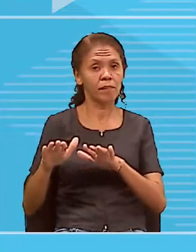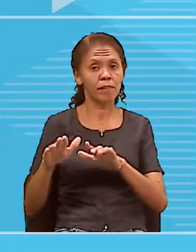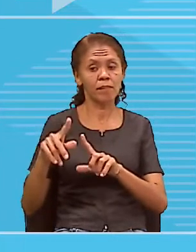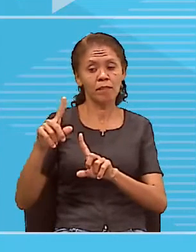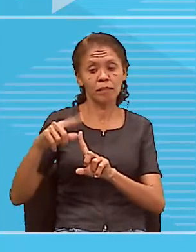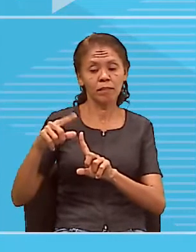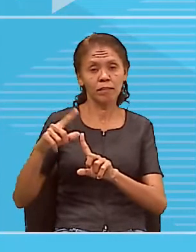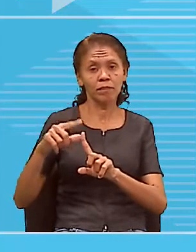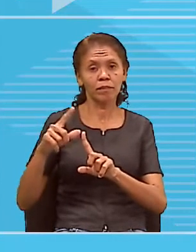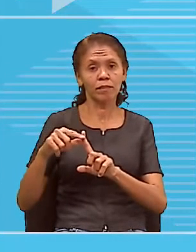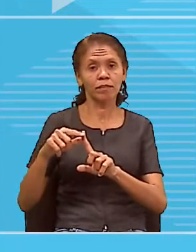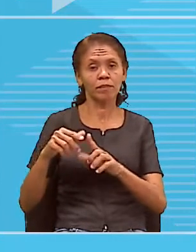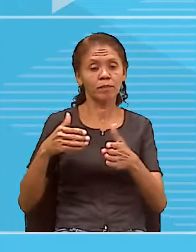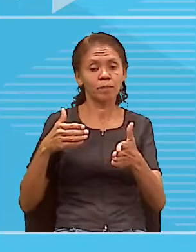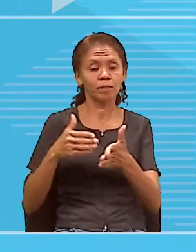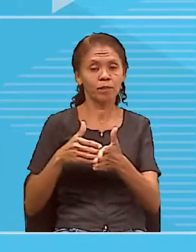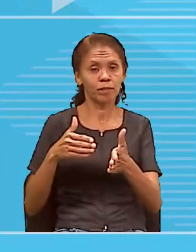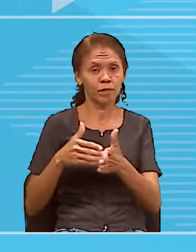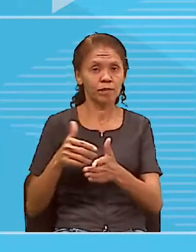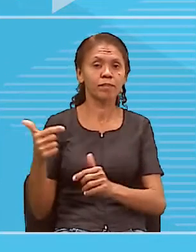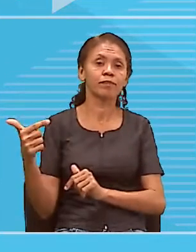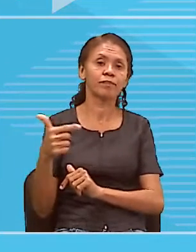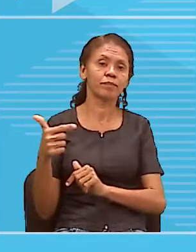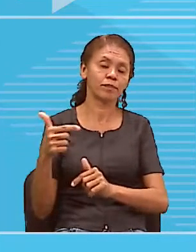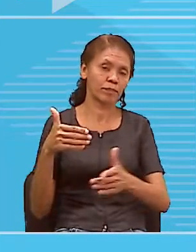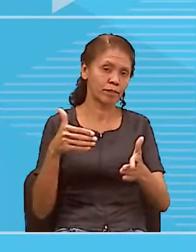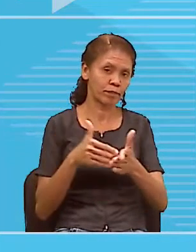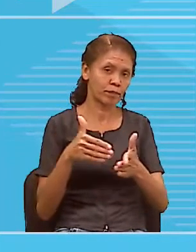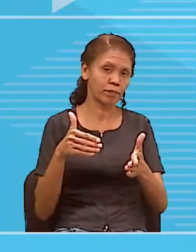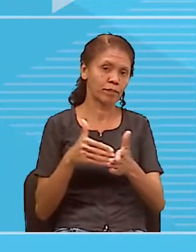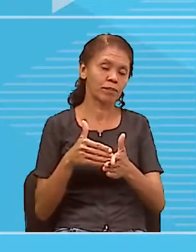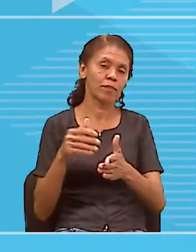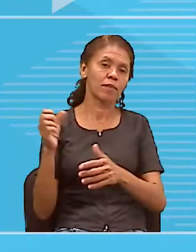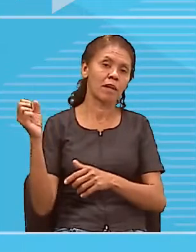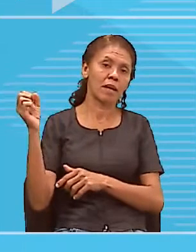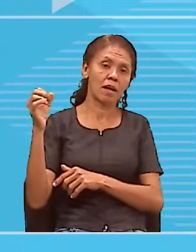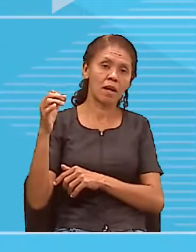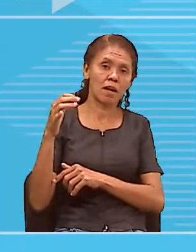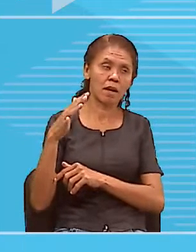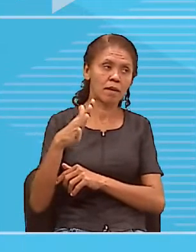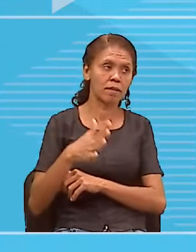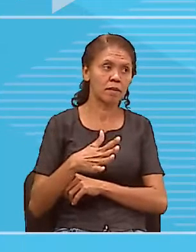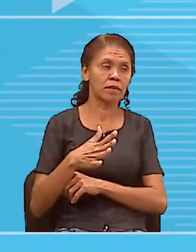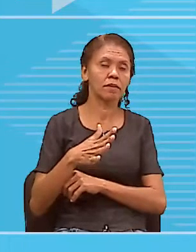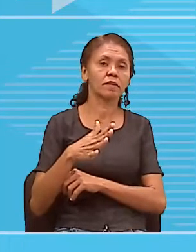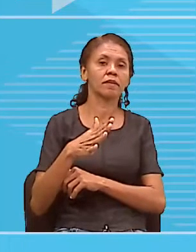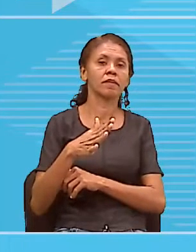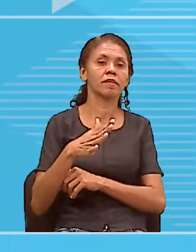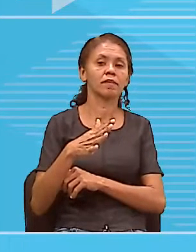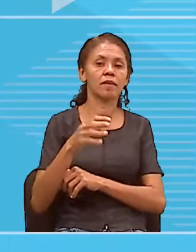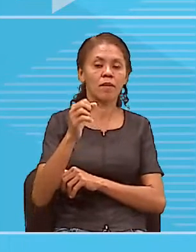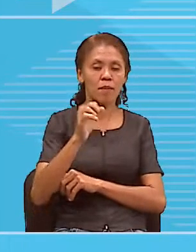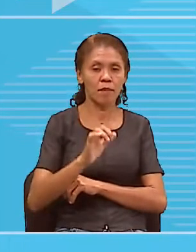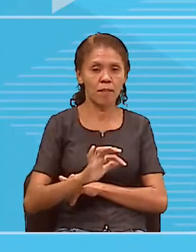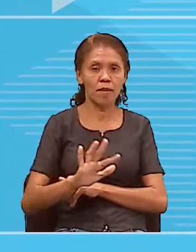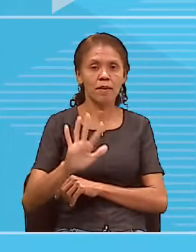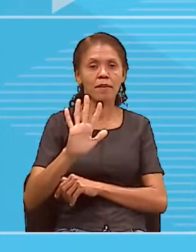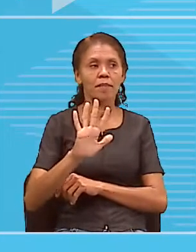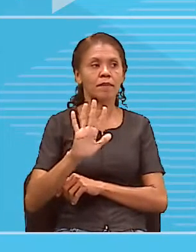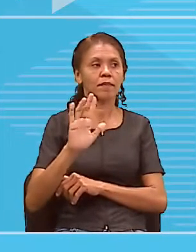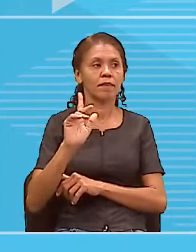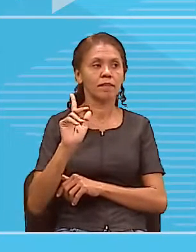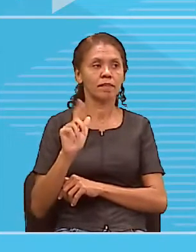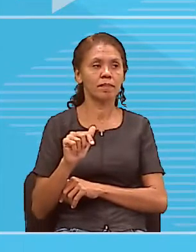obstáculo lá no segundo a luz ela iria formar a